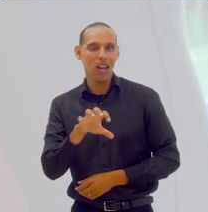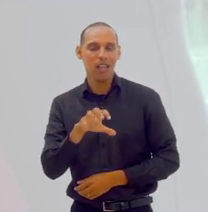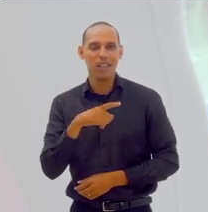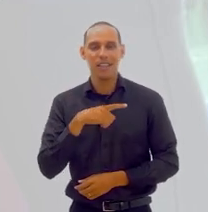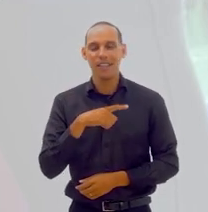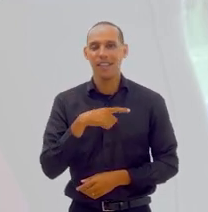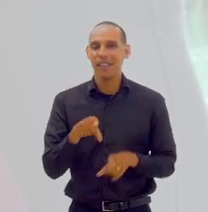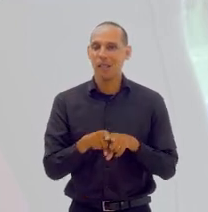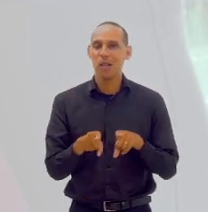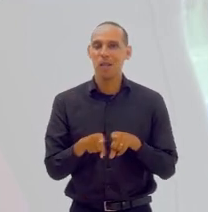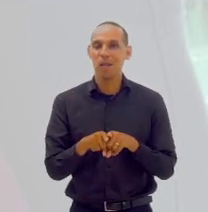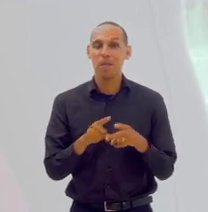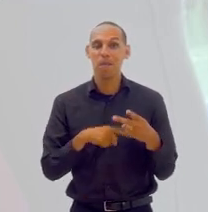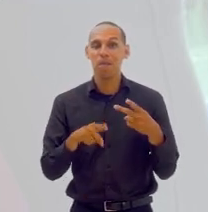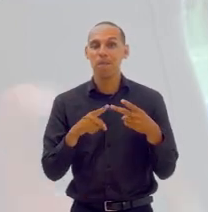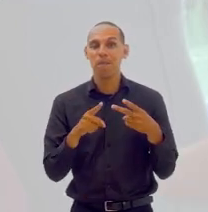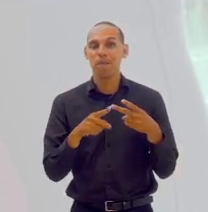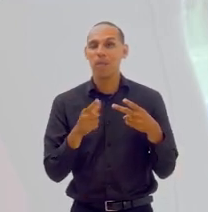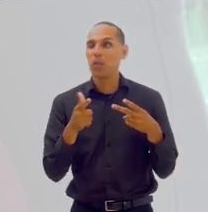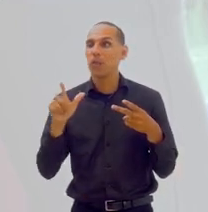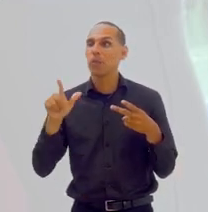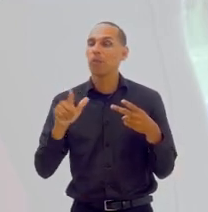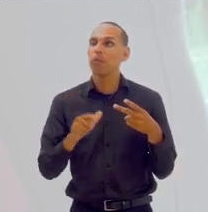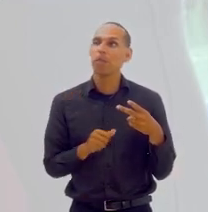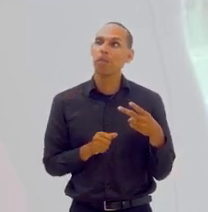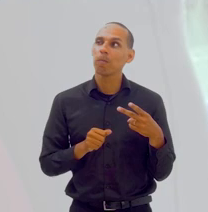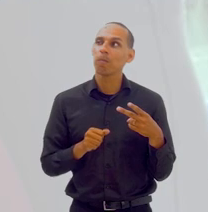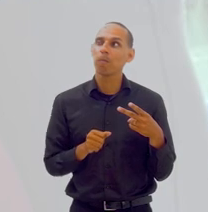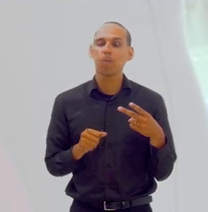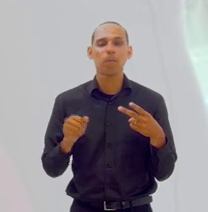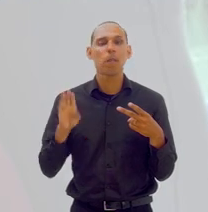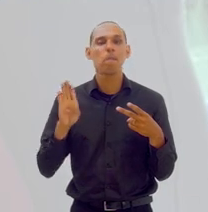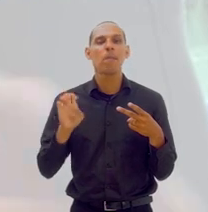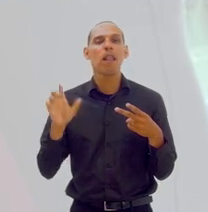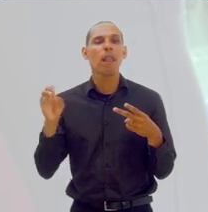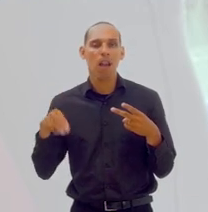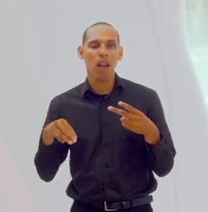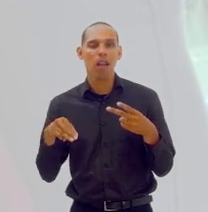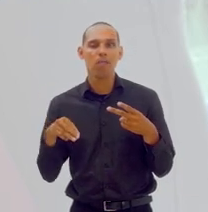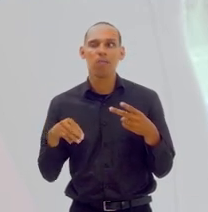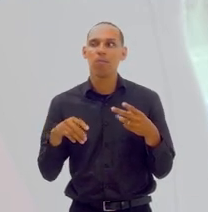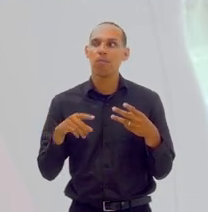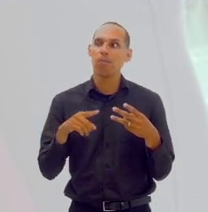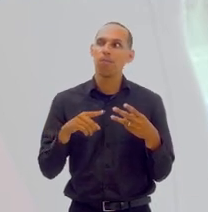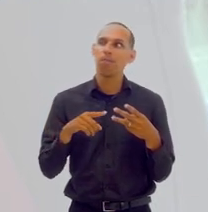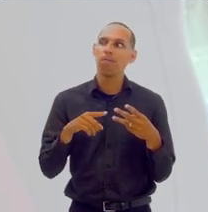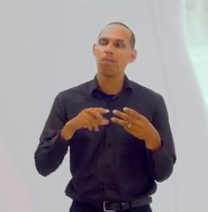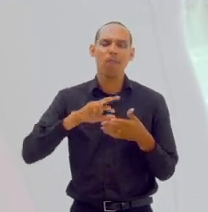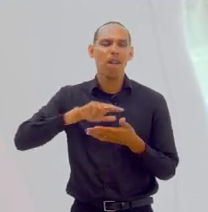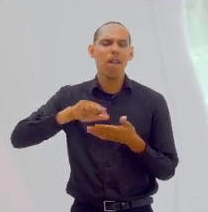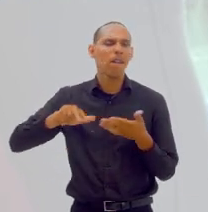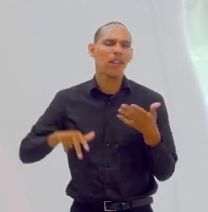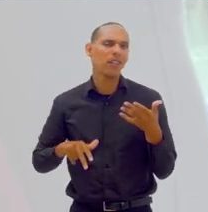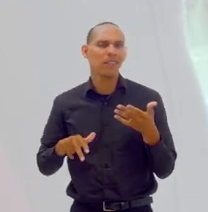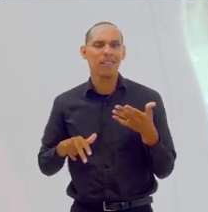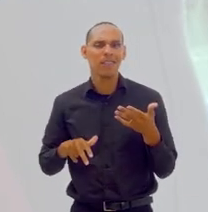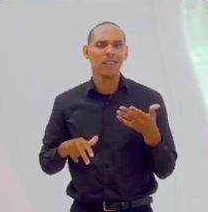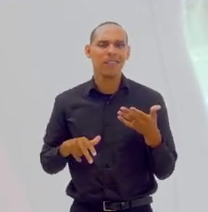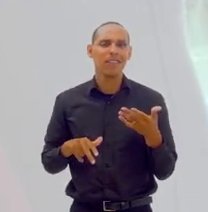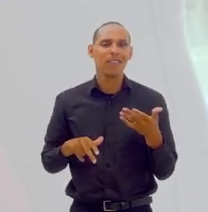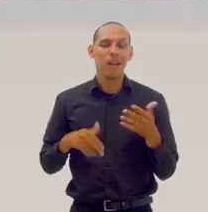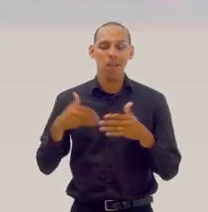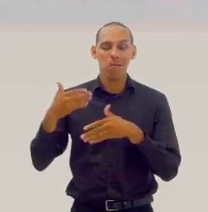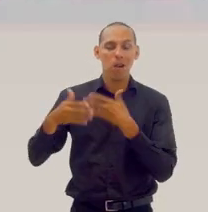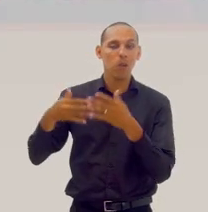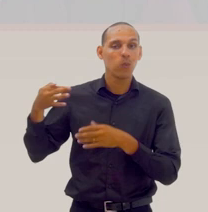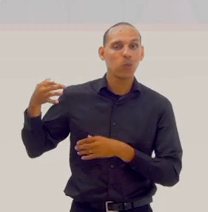espetacular também. Cito outras em Belém. Enfim, é isso que vai dar